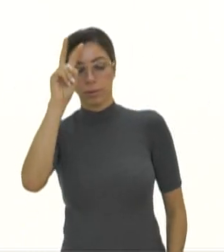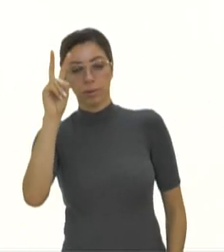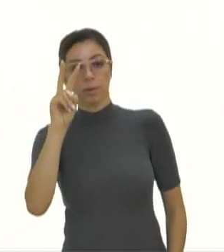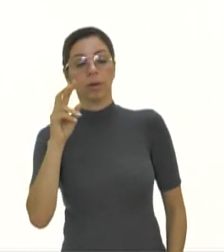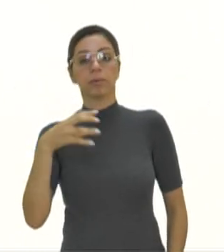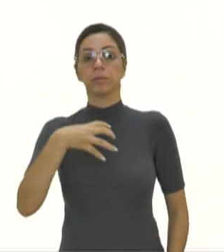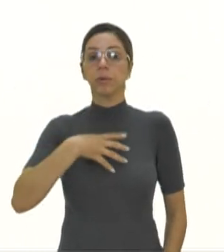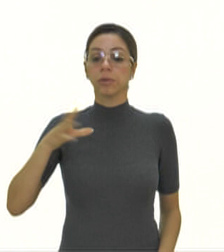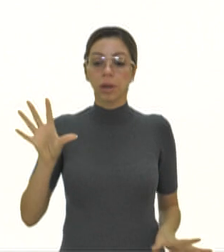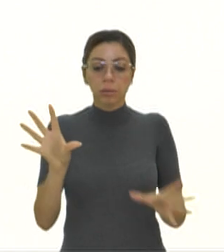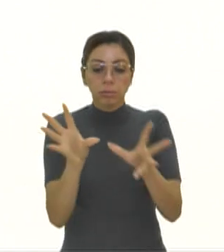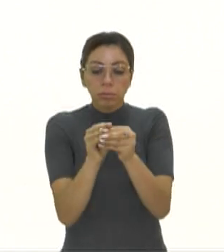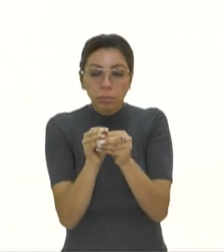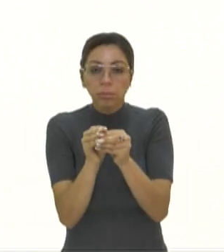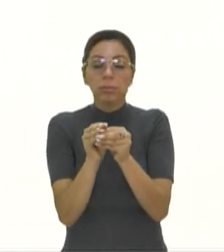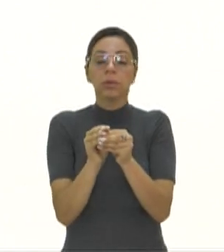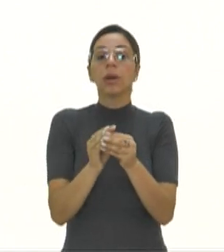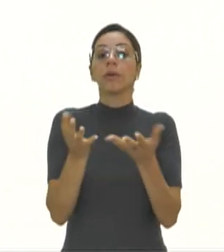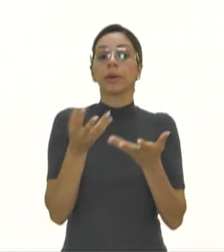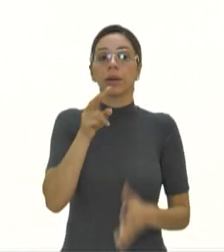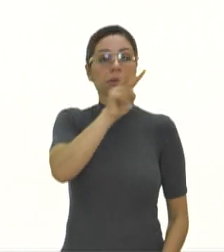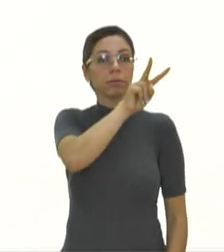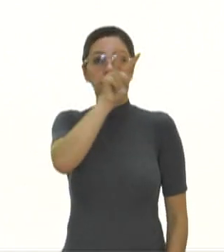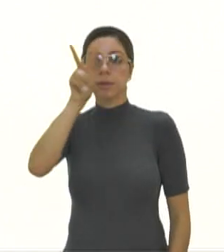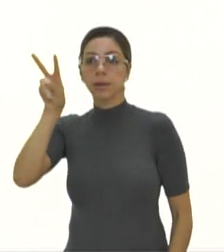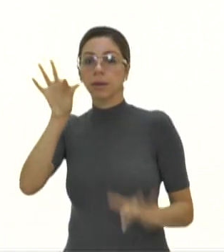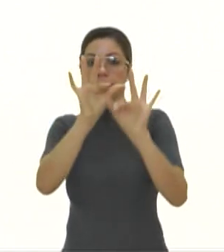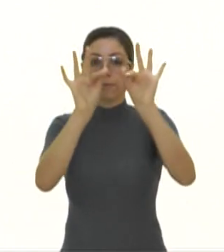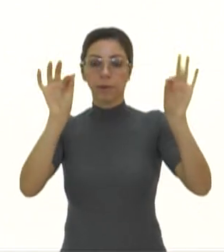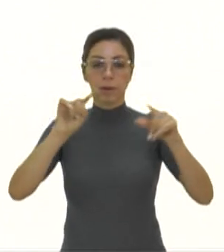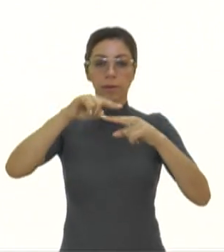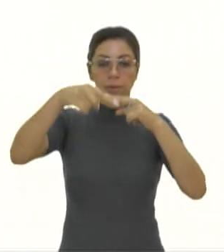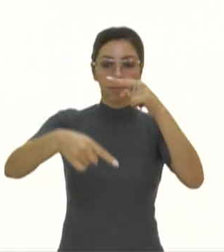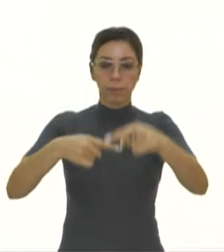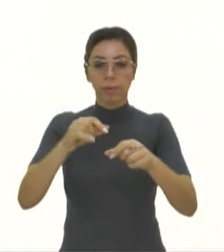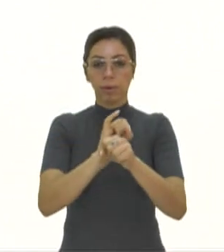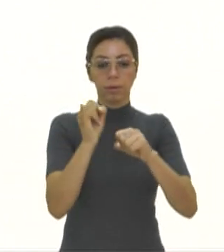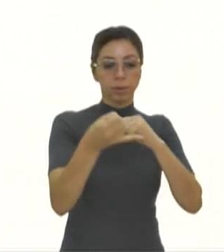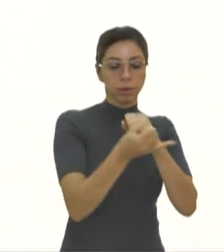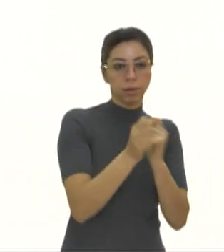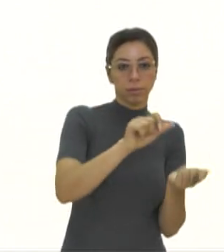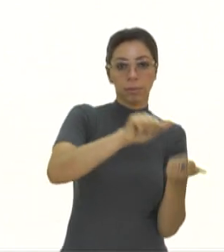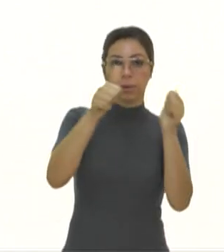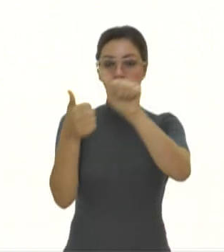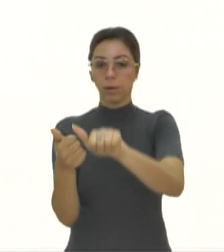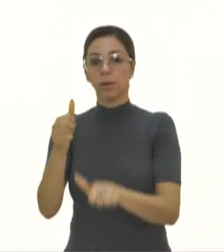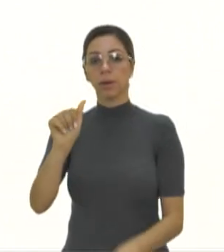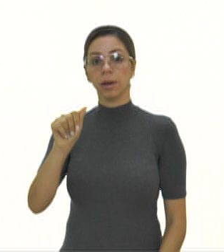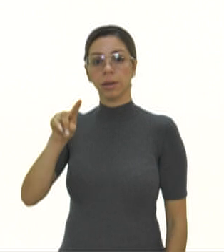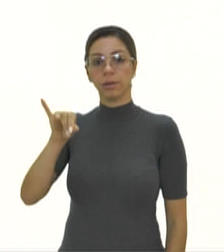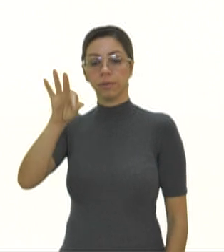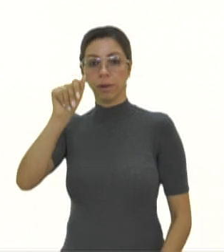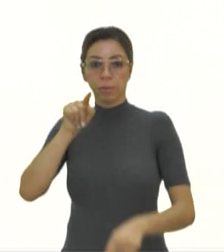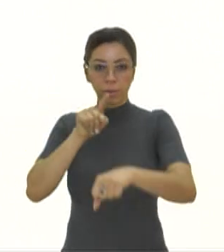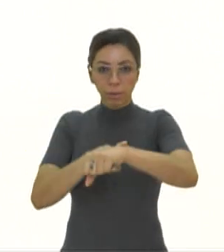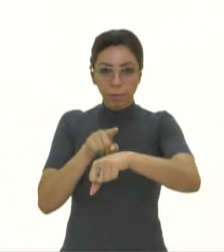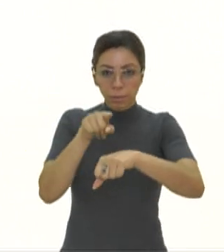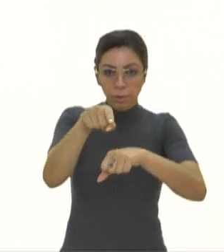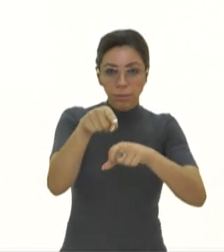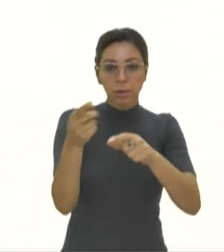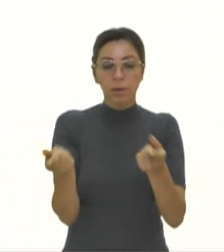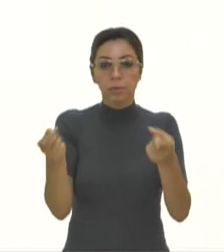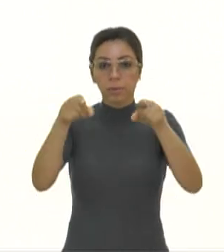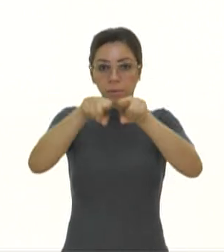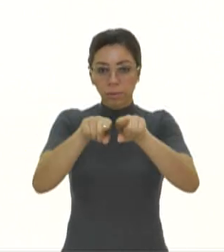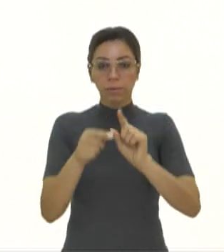Então, eu quero que vocês leiam as frases e alterem o adjetivo para um advérbio, ok? Um tempinho para vocês fazerem e a gente já